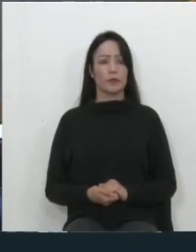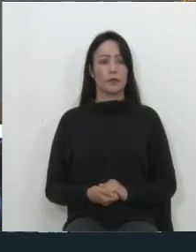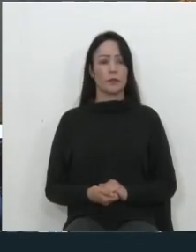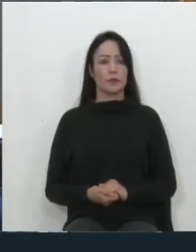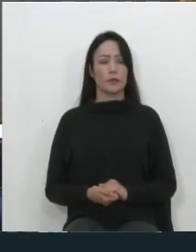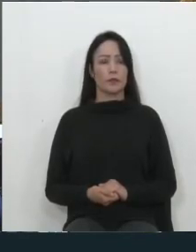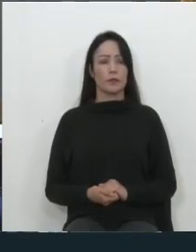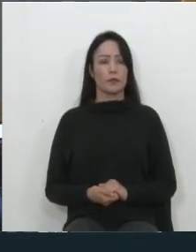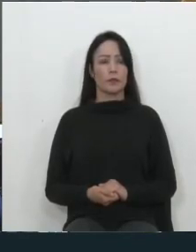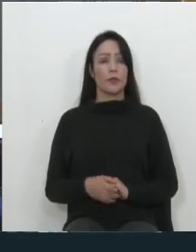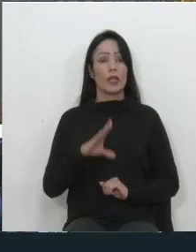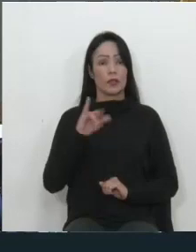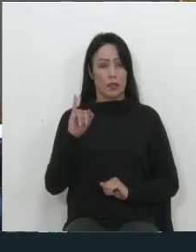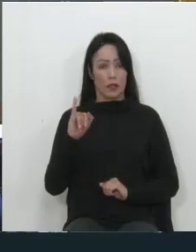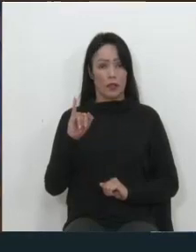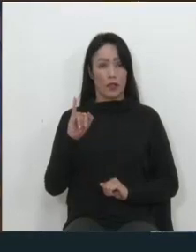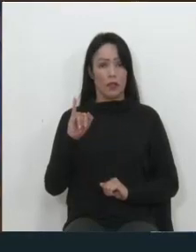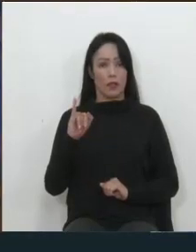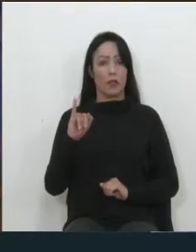Da CEI dos Imigrantes.